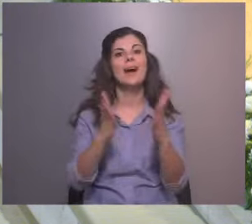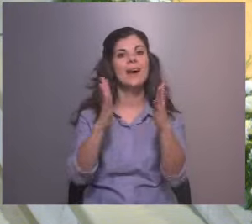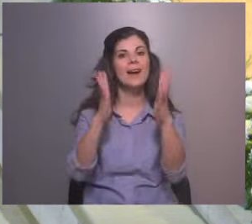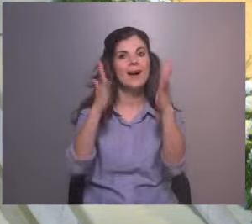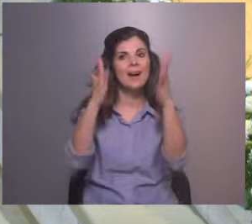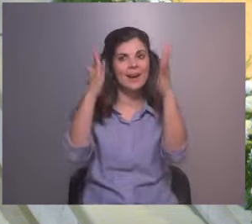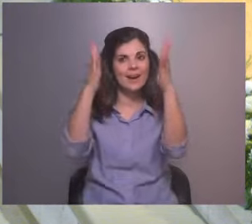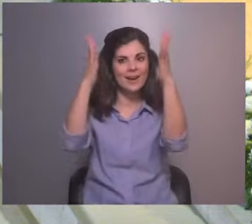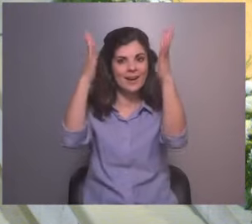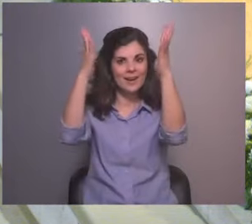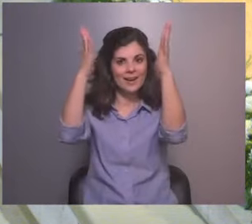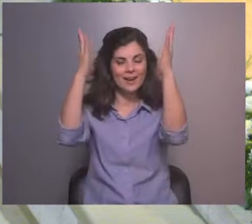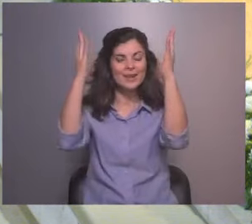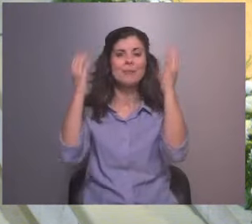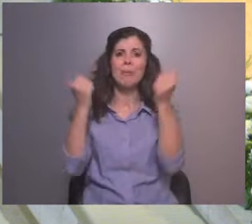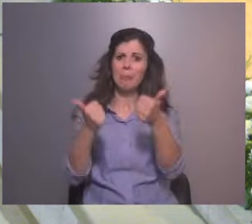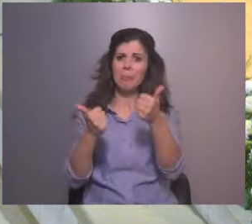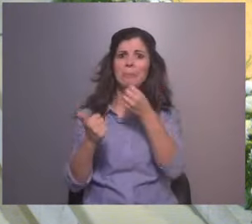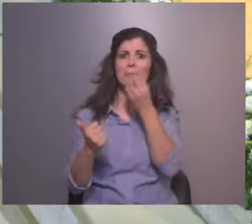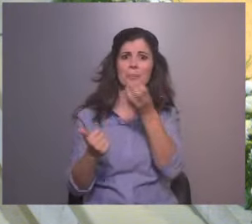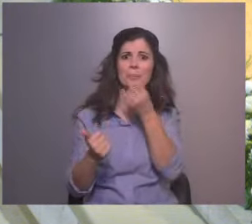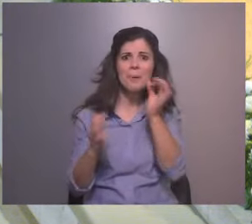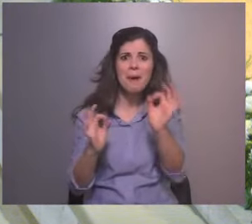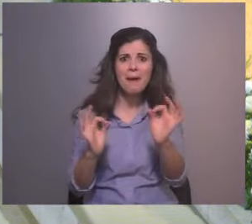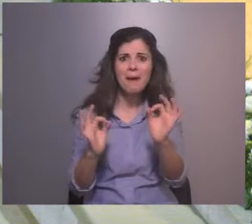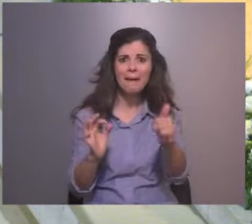aleluia.